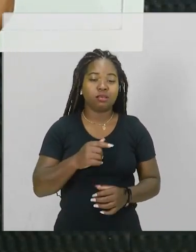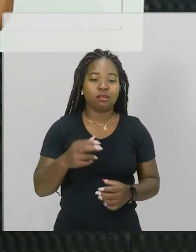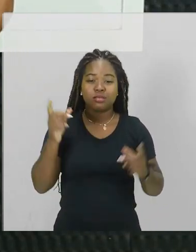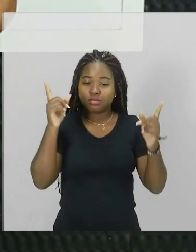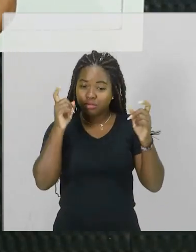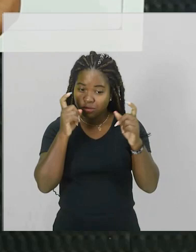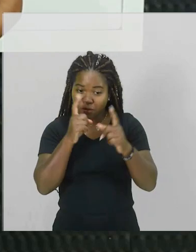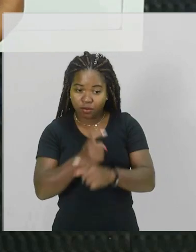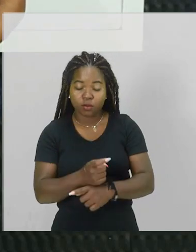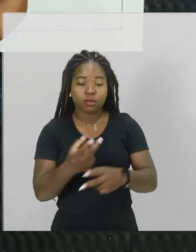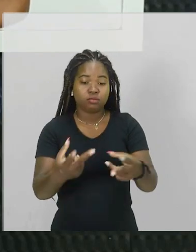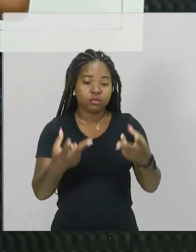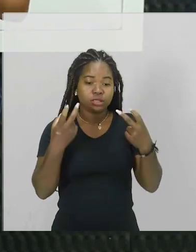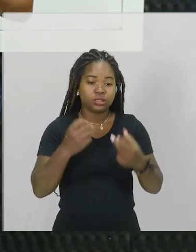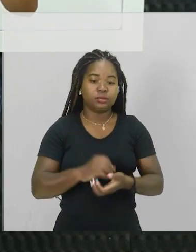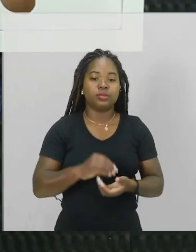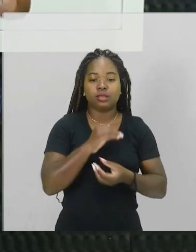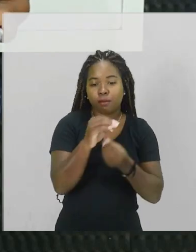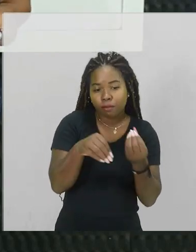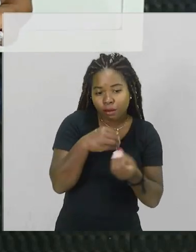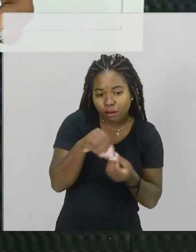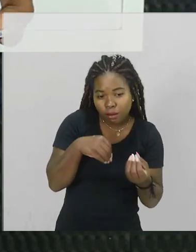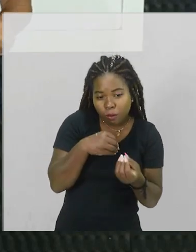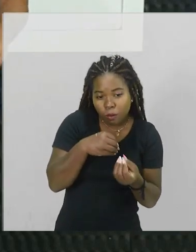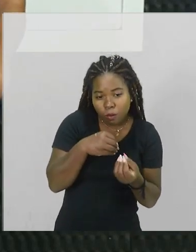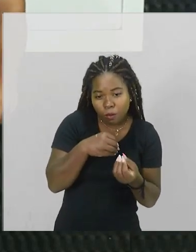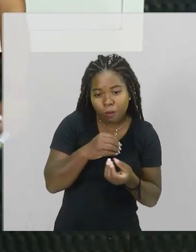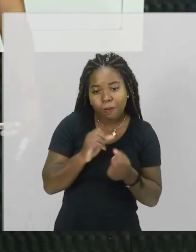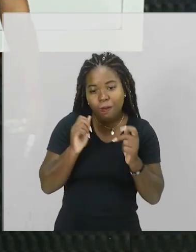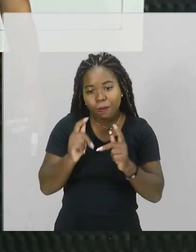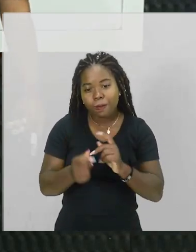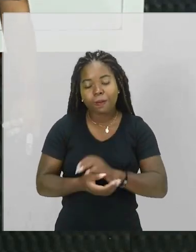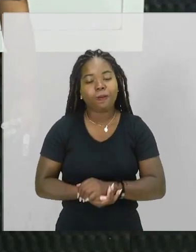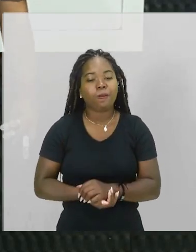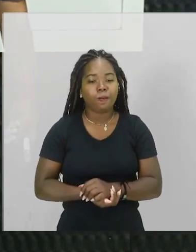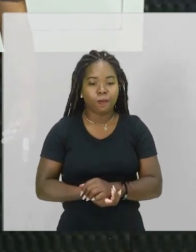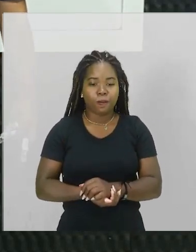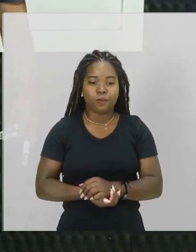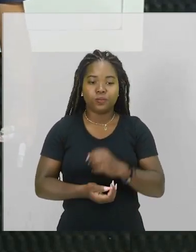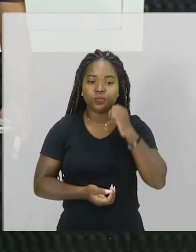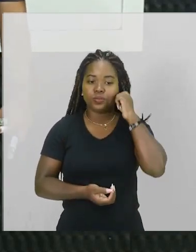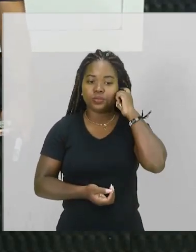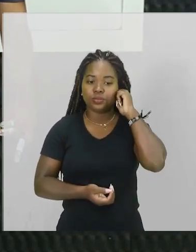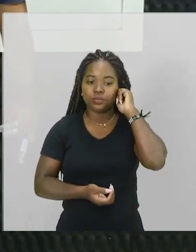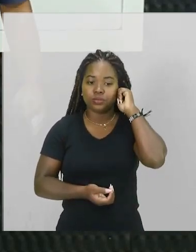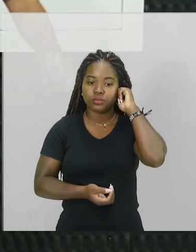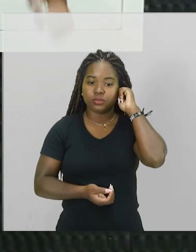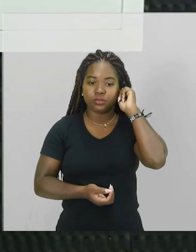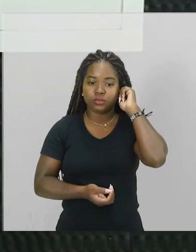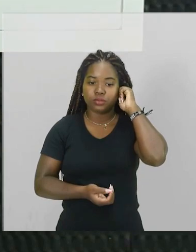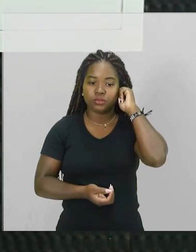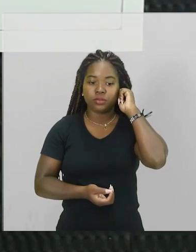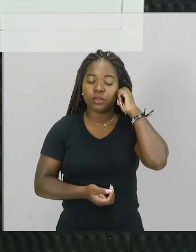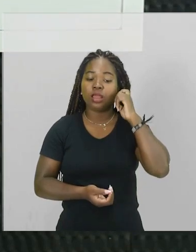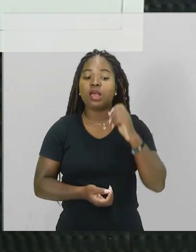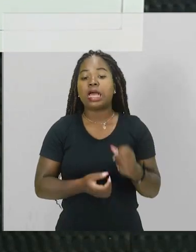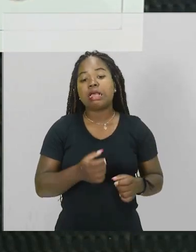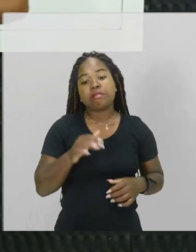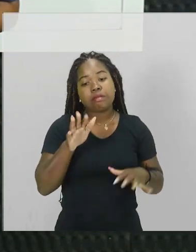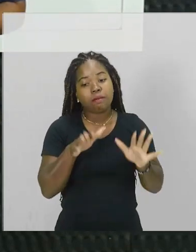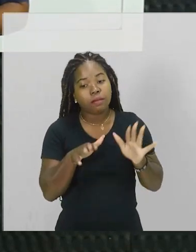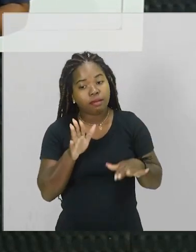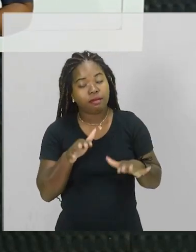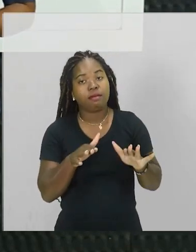de cores, tá ok? Então quem tem um daltonismo não consegue perceber algumas cores. Aí vai depender também